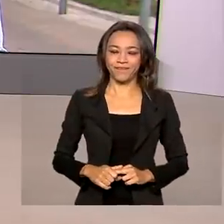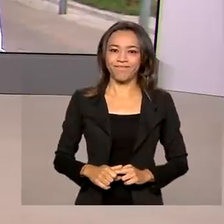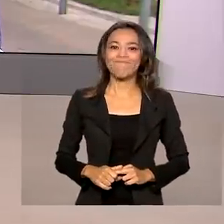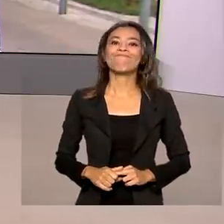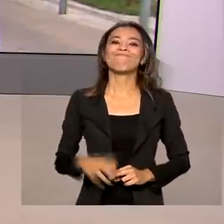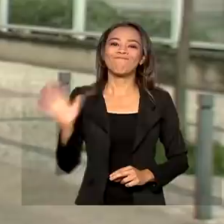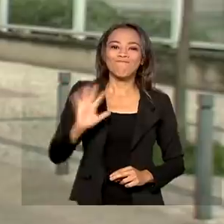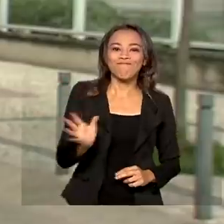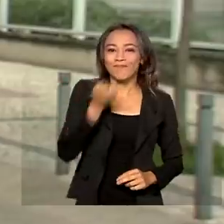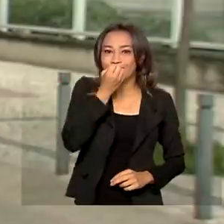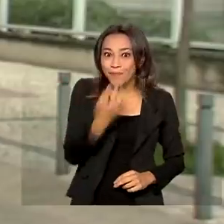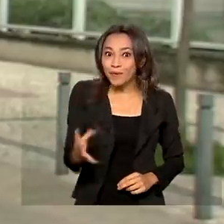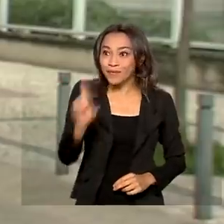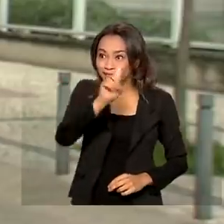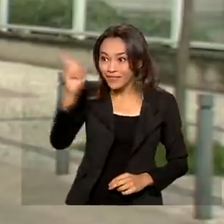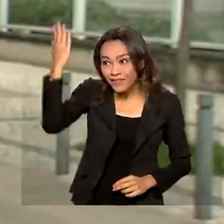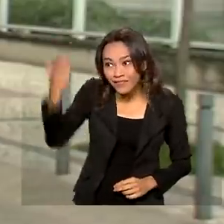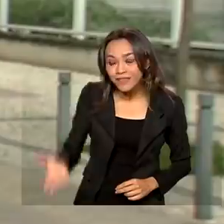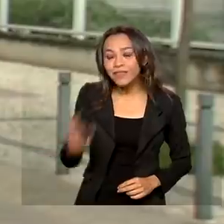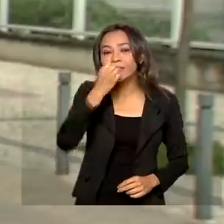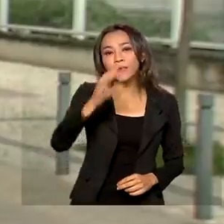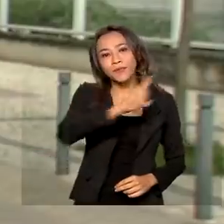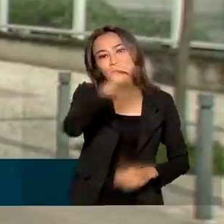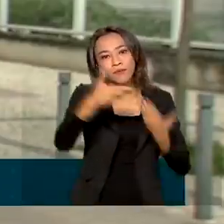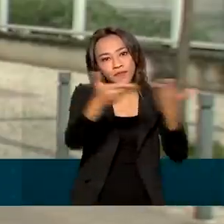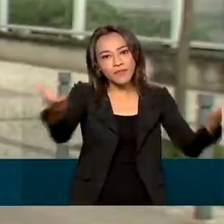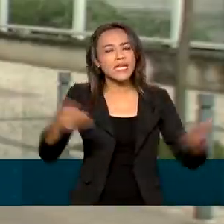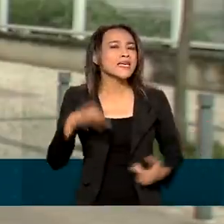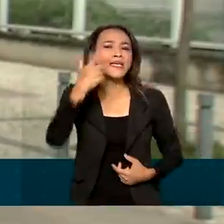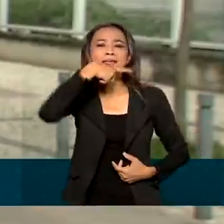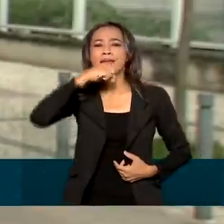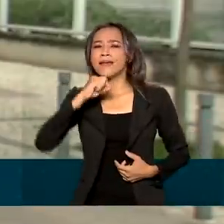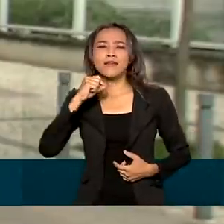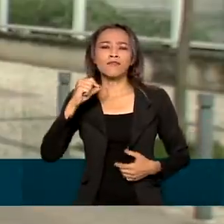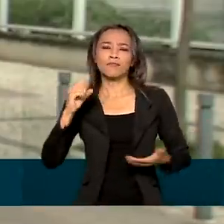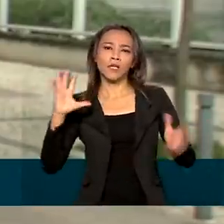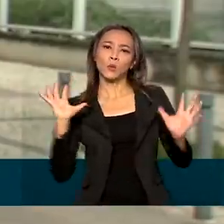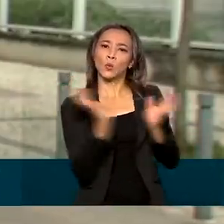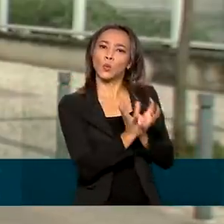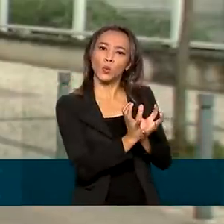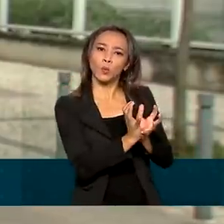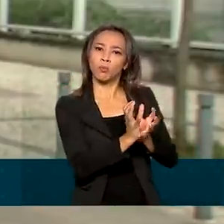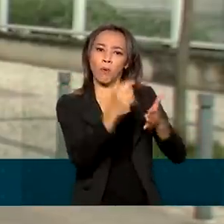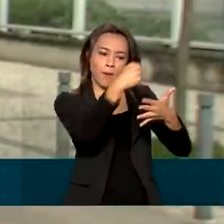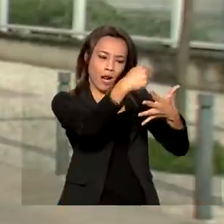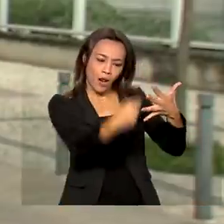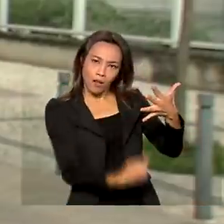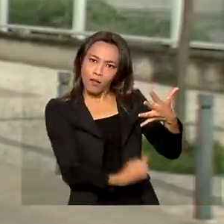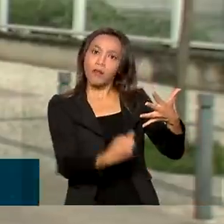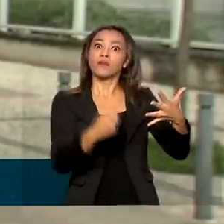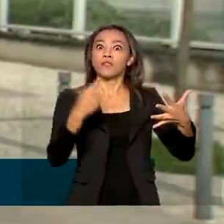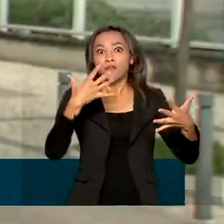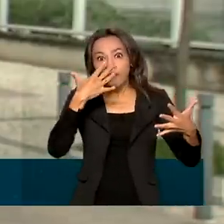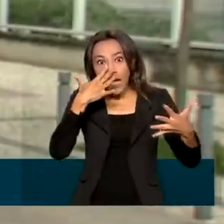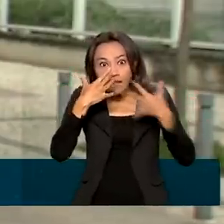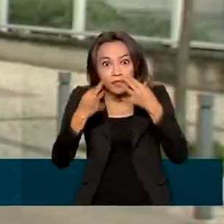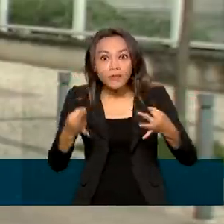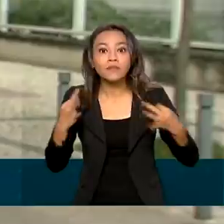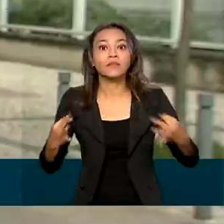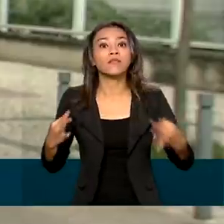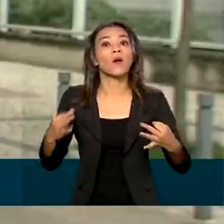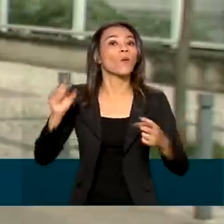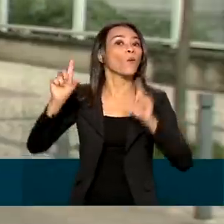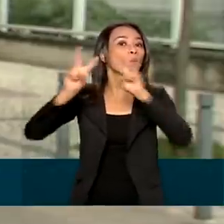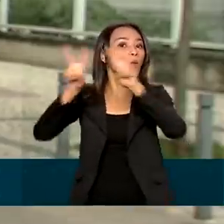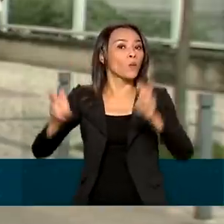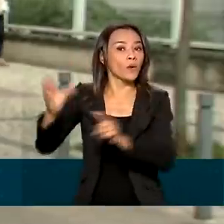Oi, Renata, bom dia para você e bom dia a todos. Quem não faz parte de nenhum grupo prioritário já pode ficar de olho no calendário de vacinação contra